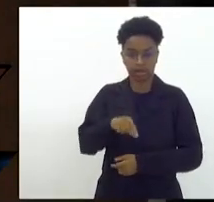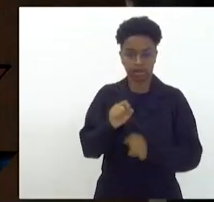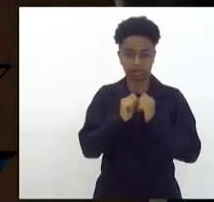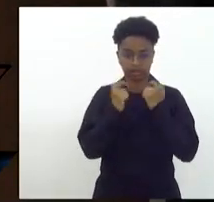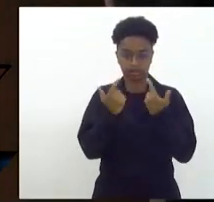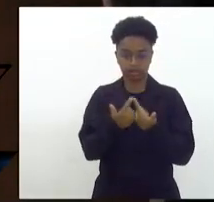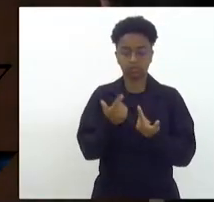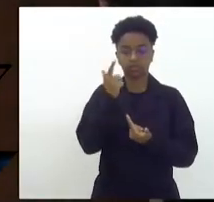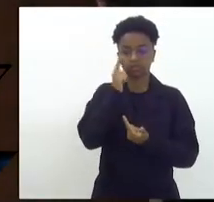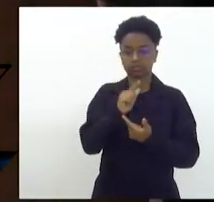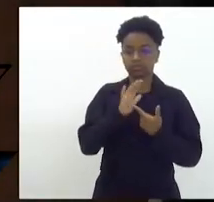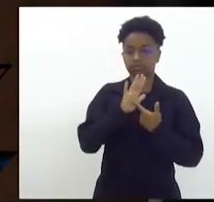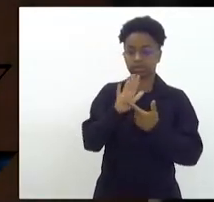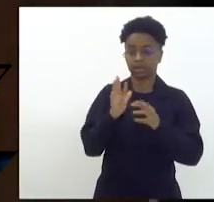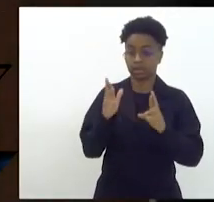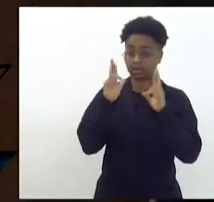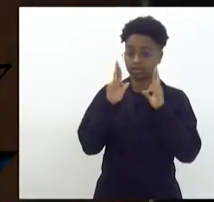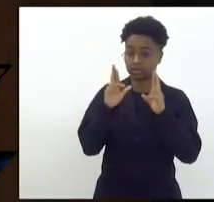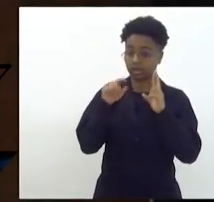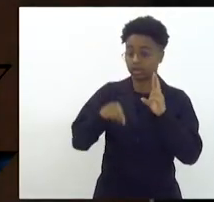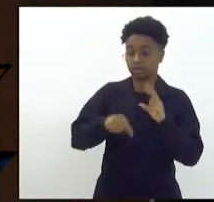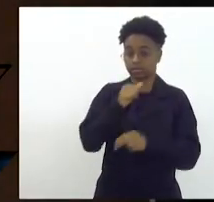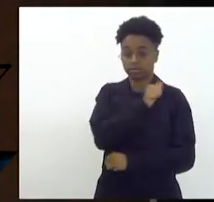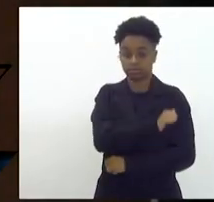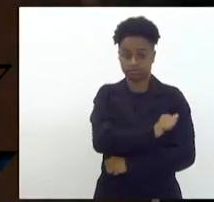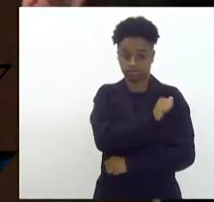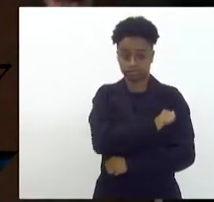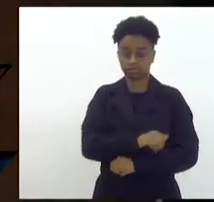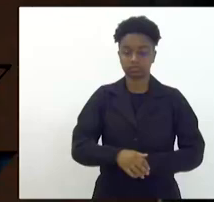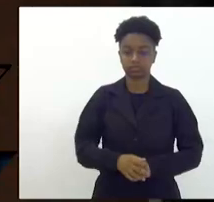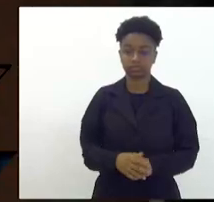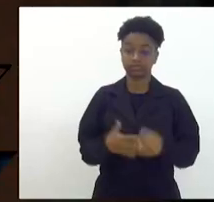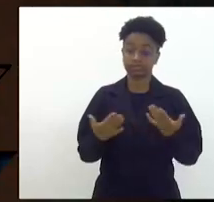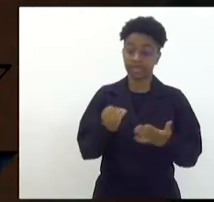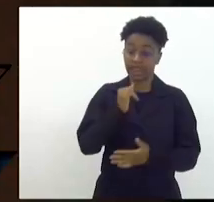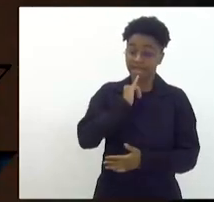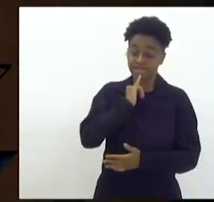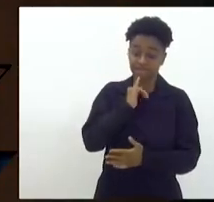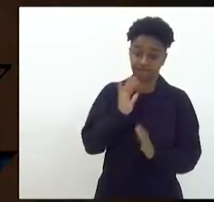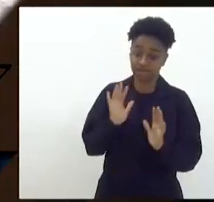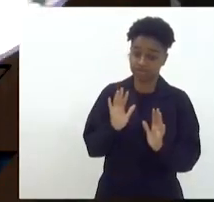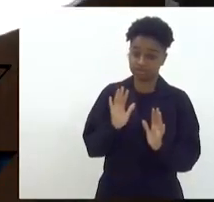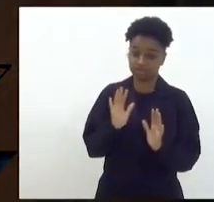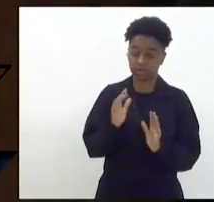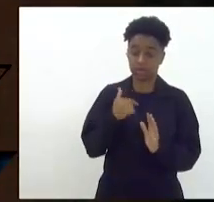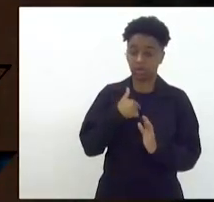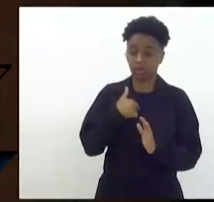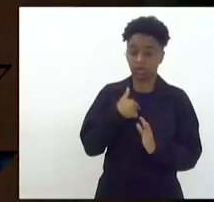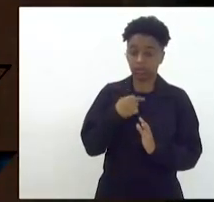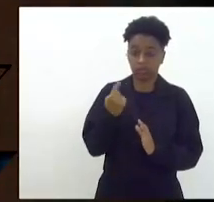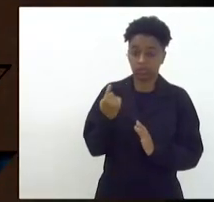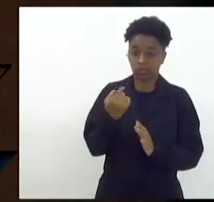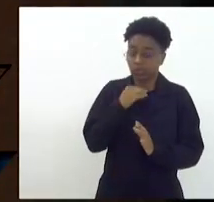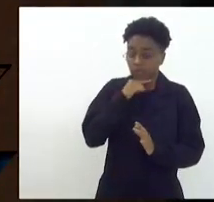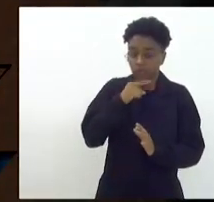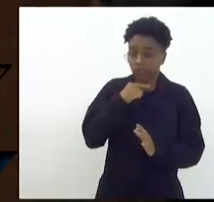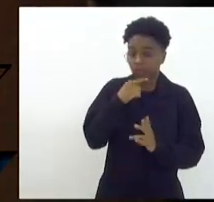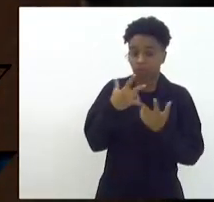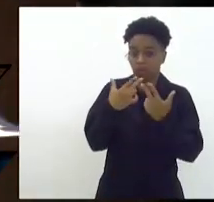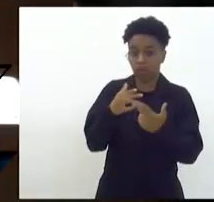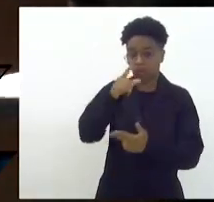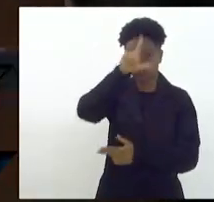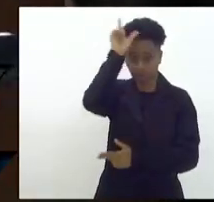trazer esperança para o estado do Rio de Janeiro eu infelizmente eu não tenho a capacidade que o Deputado